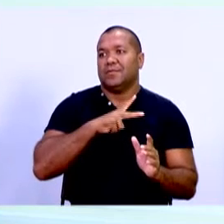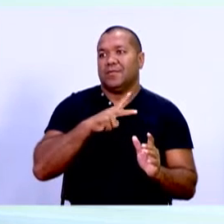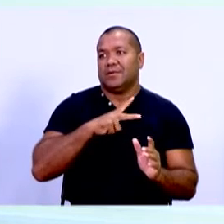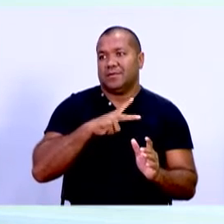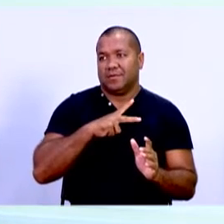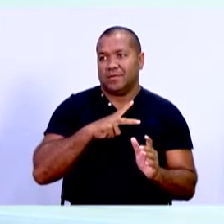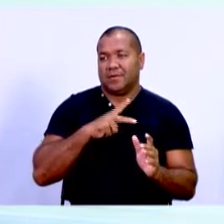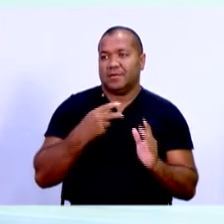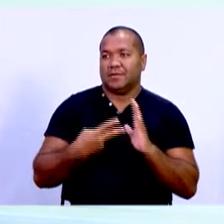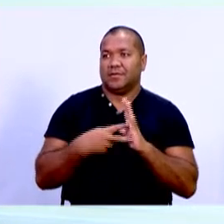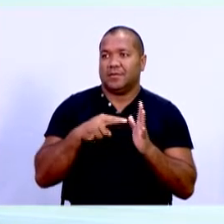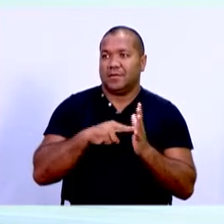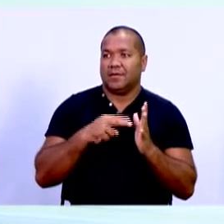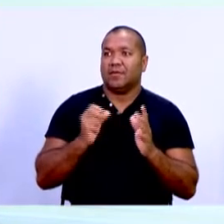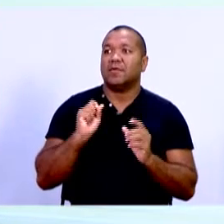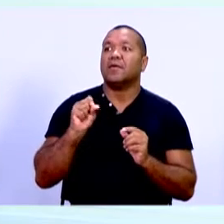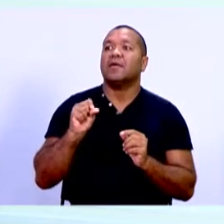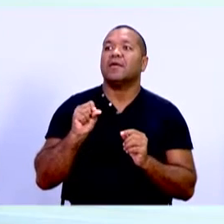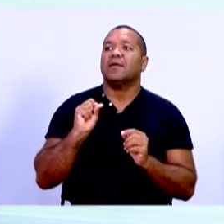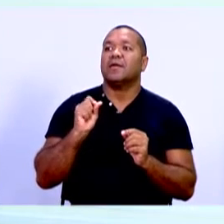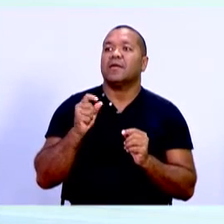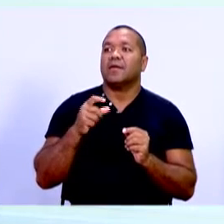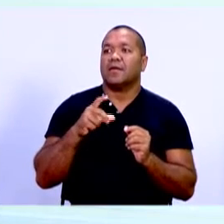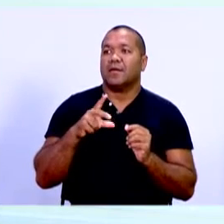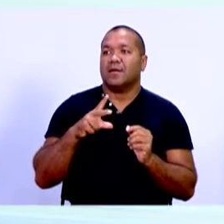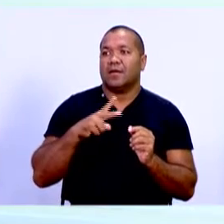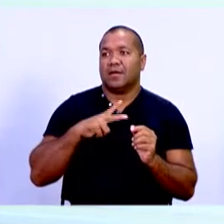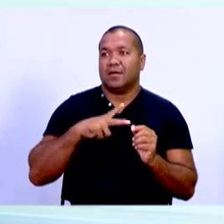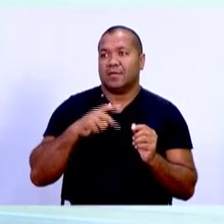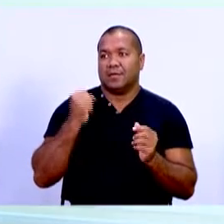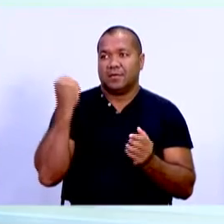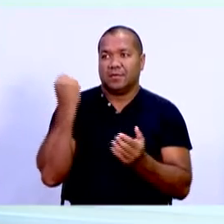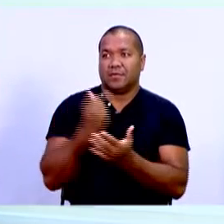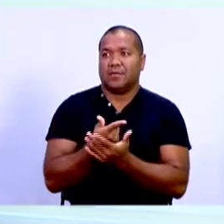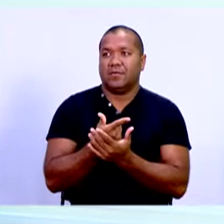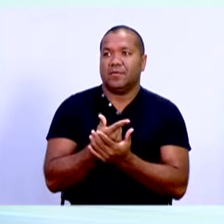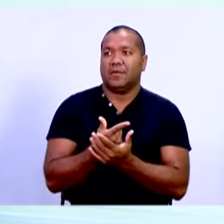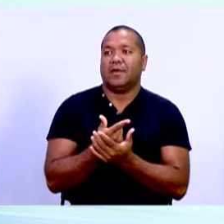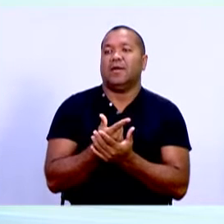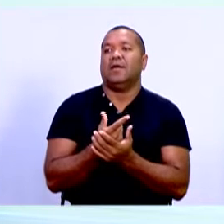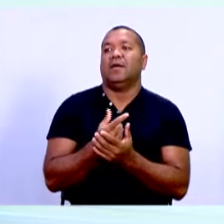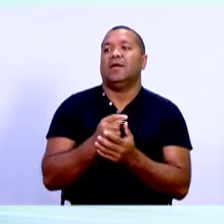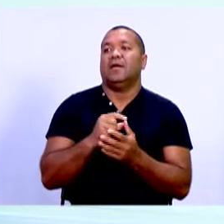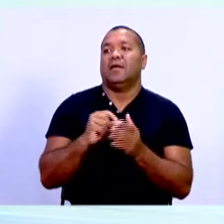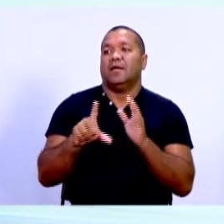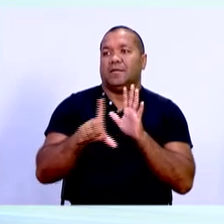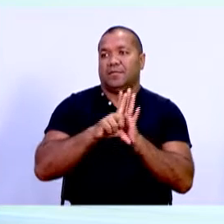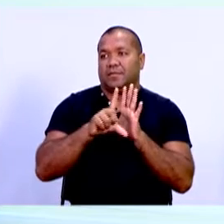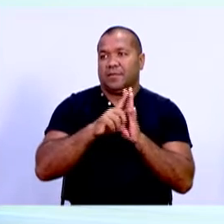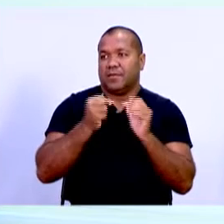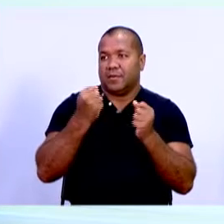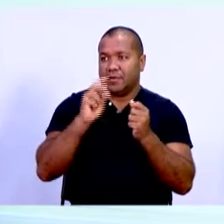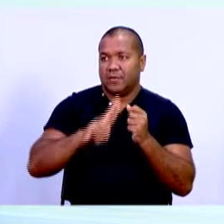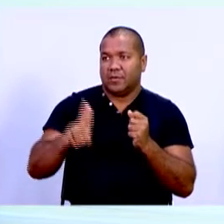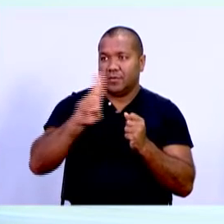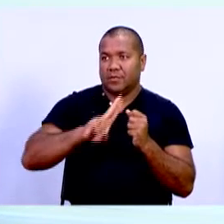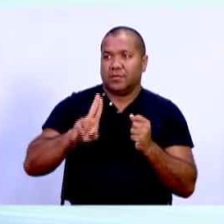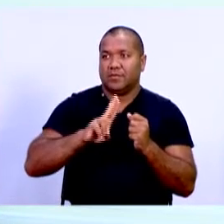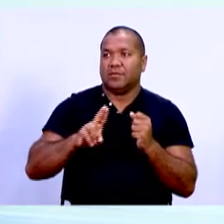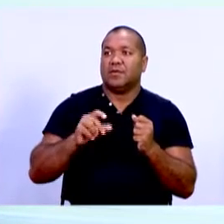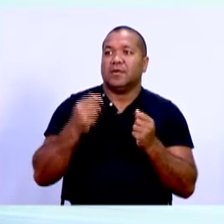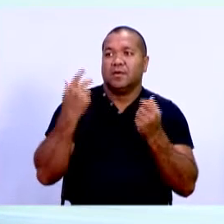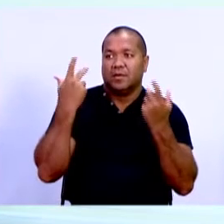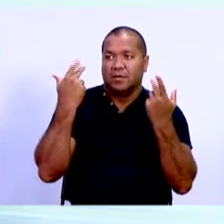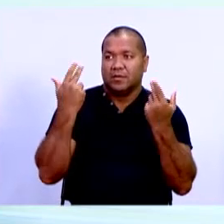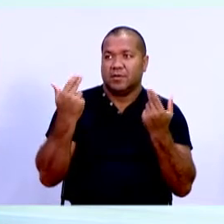Isso significa o quê? Que a instituição precisa comprar as licenças de uso e que geralmente nessas ferramentas